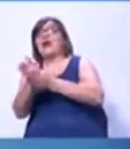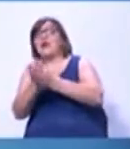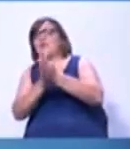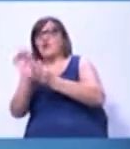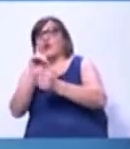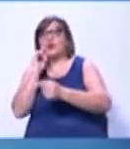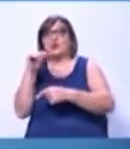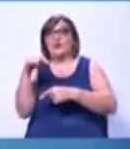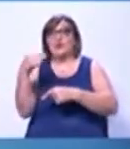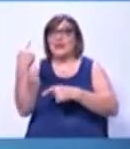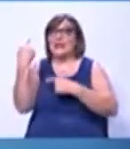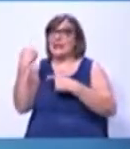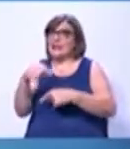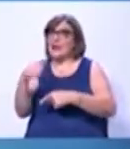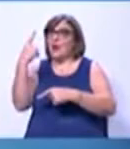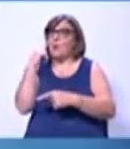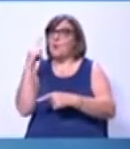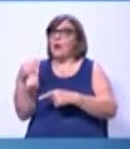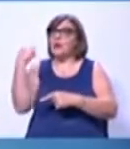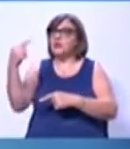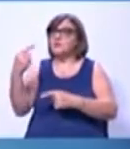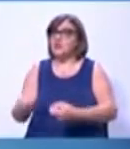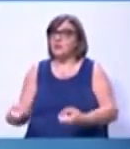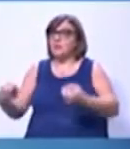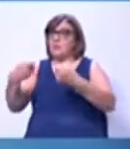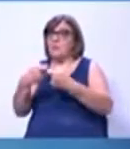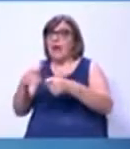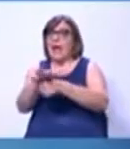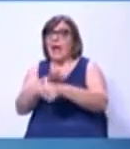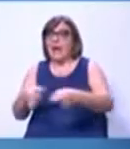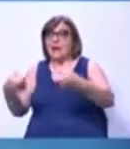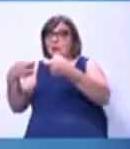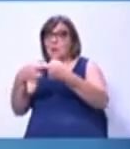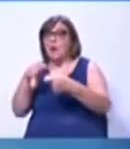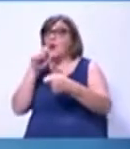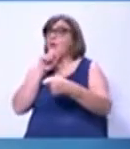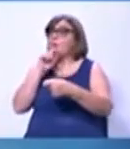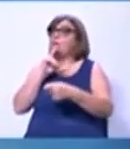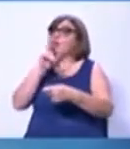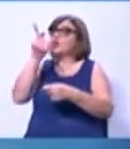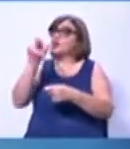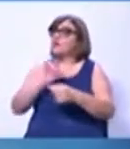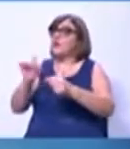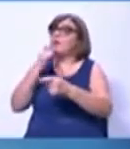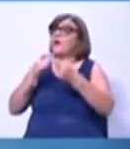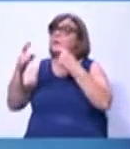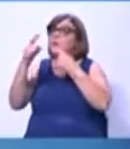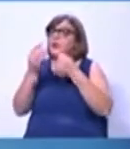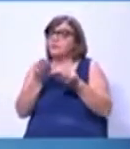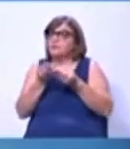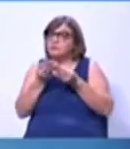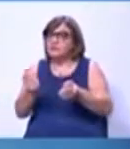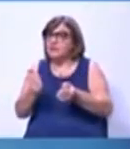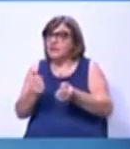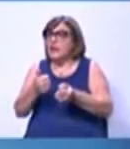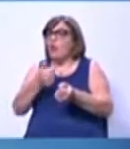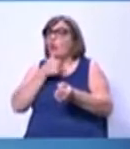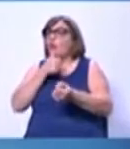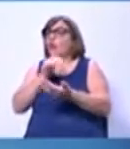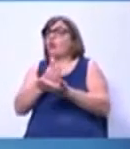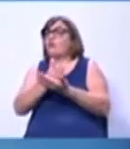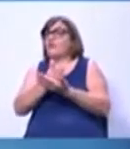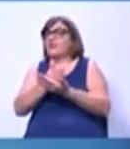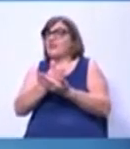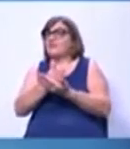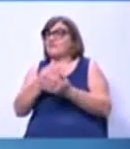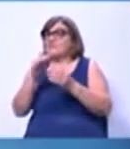Não é todos os dias que se tem uma especialista nesta área aqui disponível para responder às suas questões e desfazer mitos, que é mais isso que outra coisa.